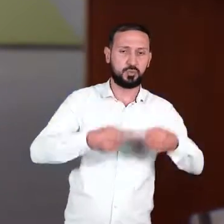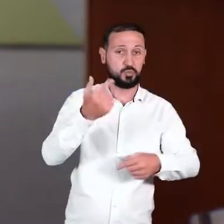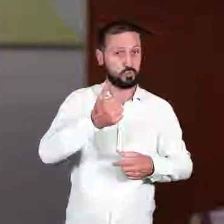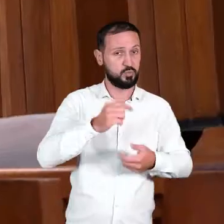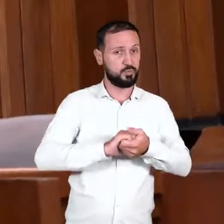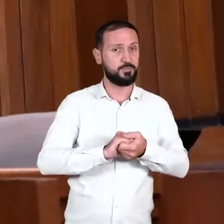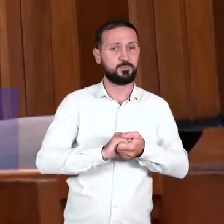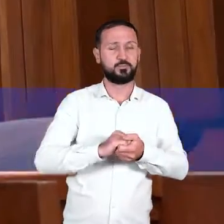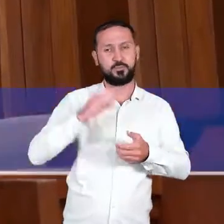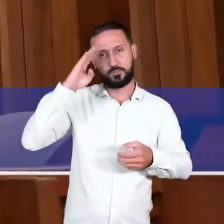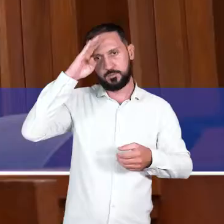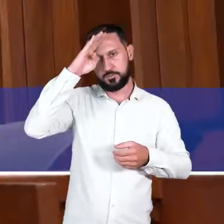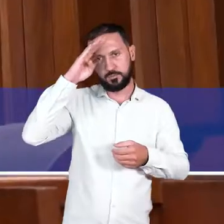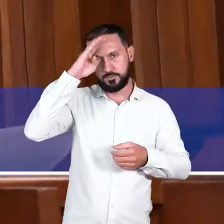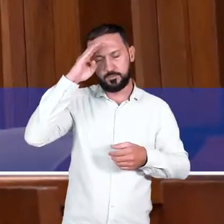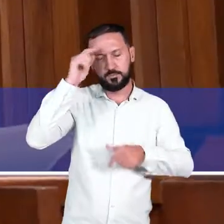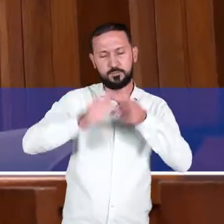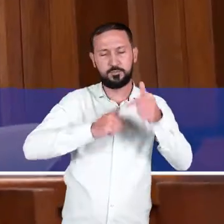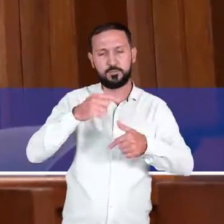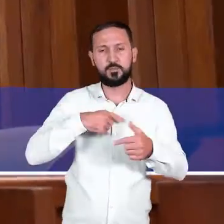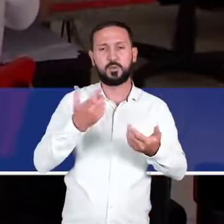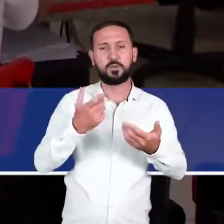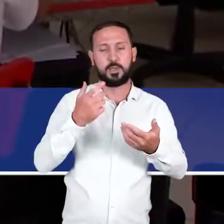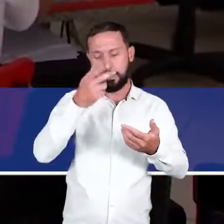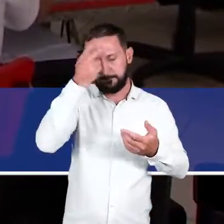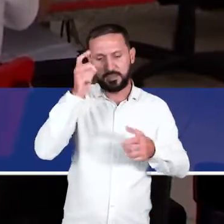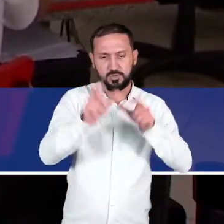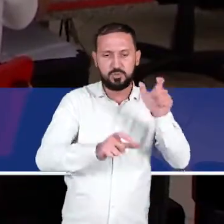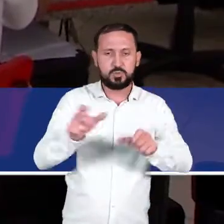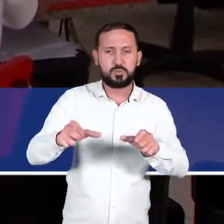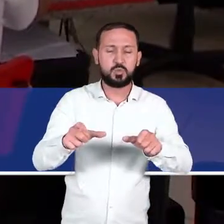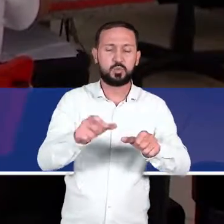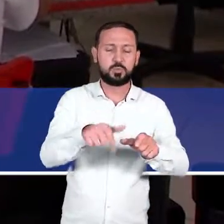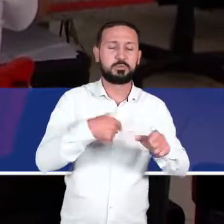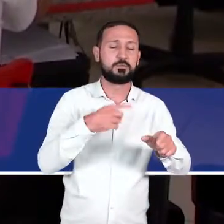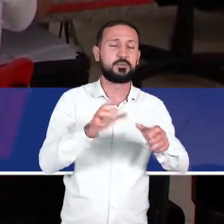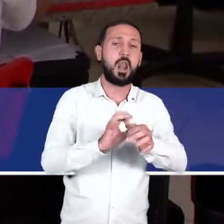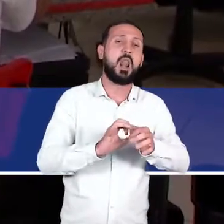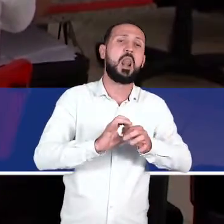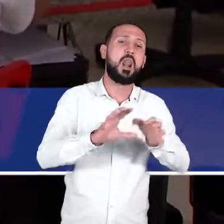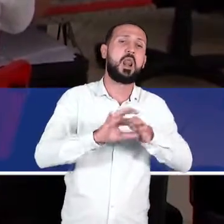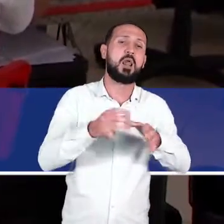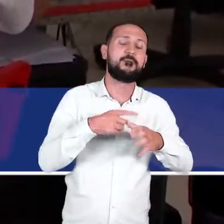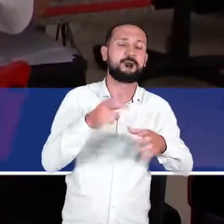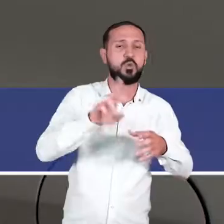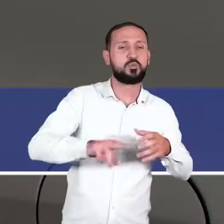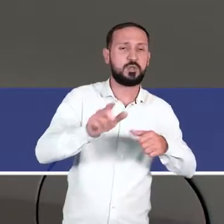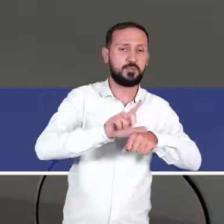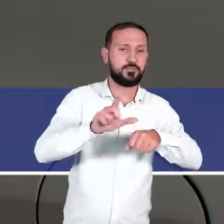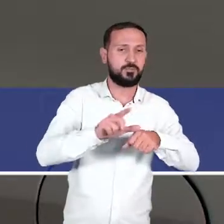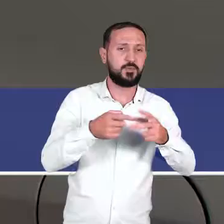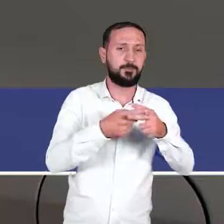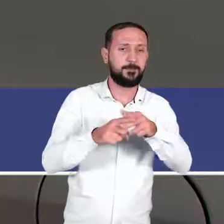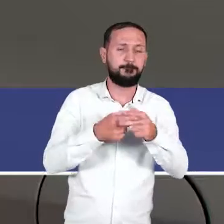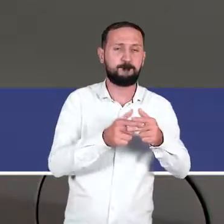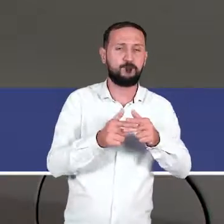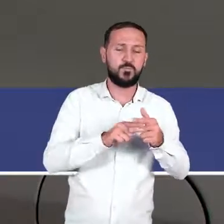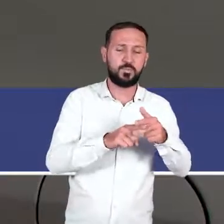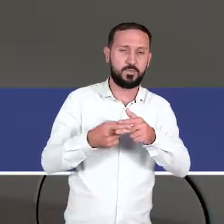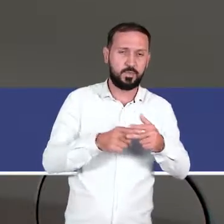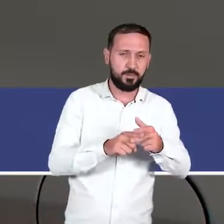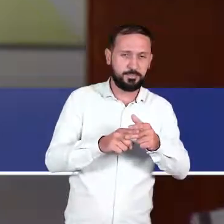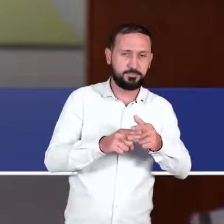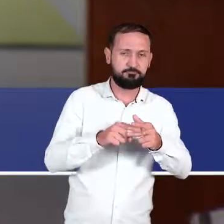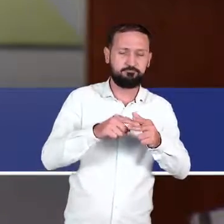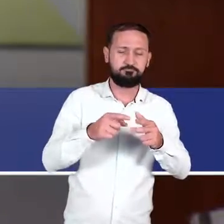discussão e votação. De Cabalmi do Partido dos Trabalhadores, os clientes estariam autorizados a utilizar outras oficinas para as revisões periódicas